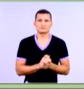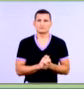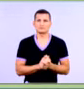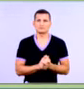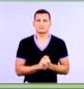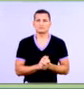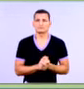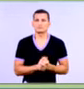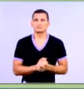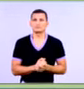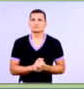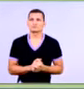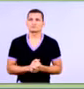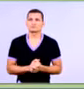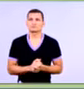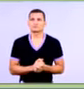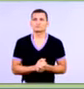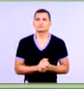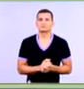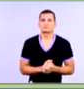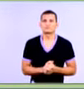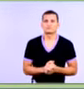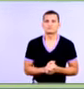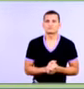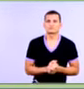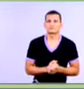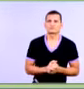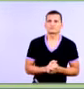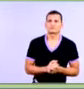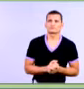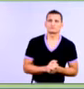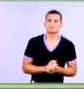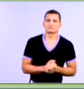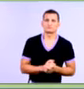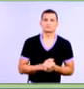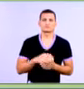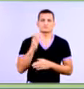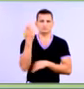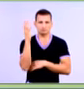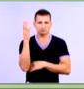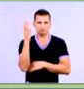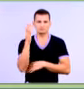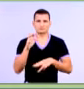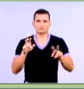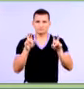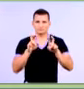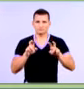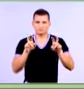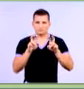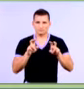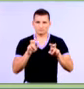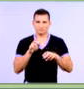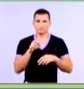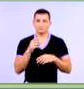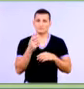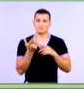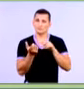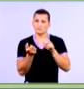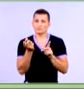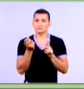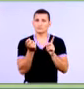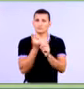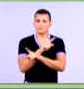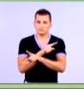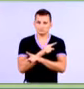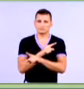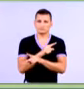aquela analogia com o mundo real, né? Só que a árvore na computação, você tem que pensar que ela é invertida. O